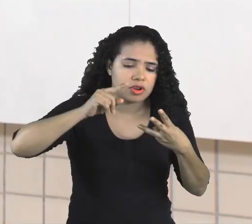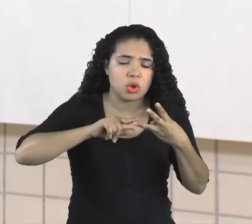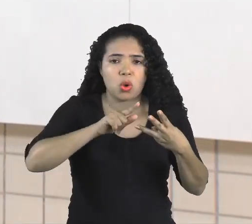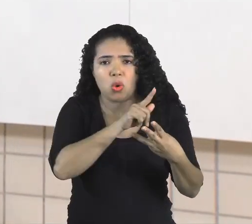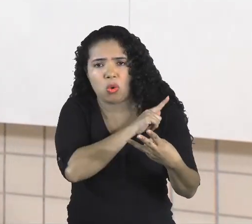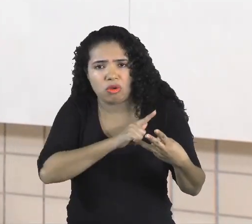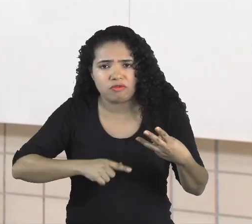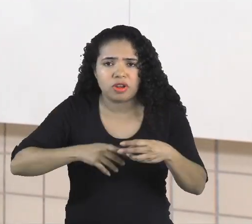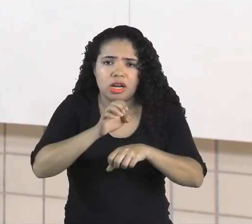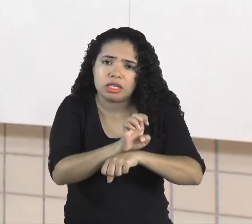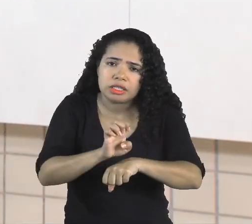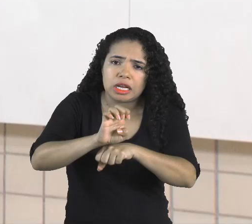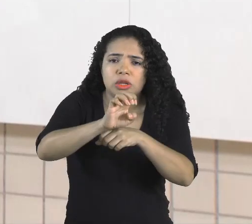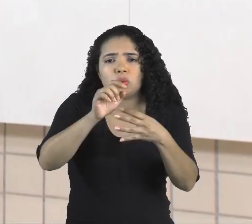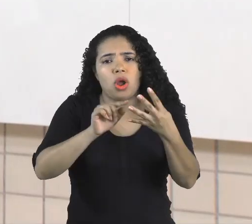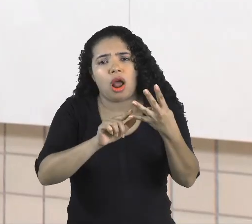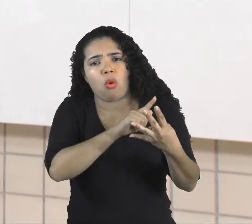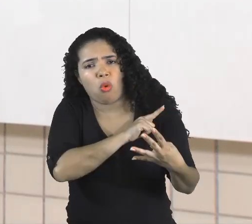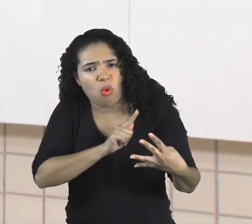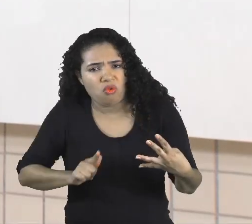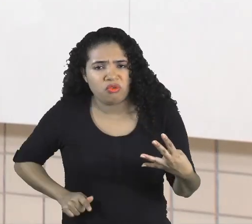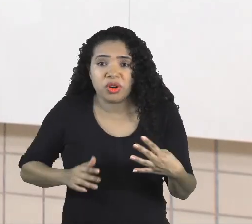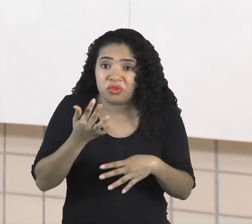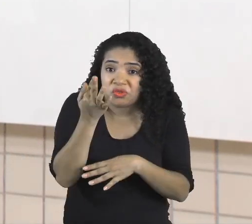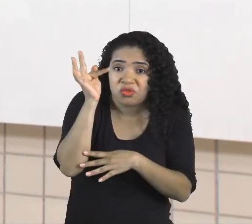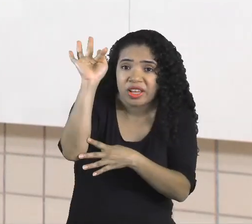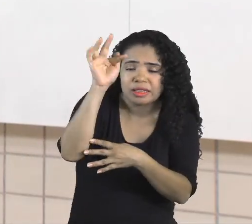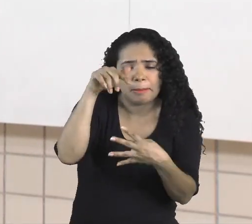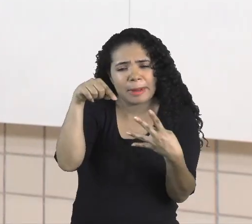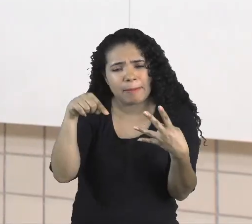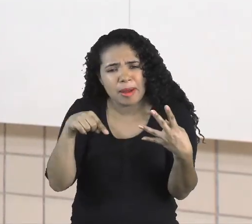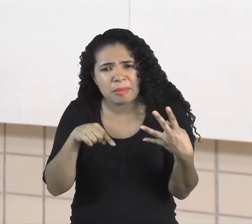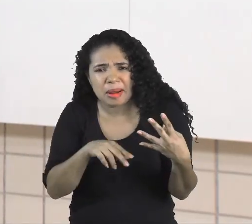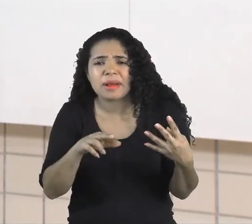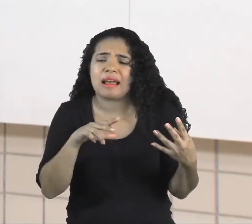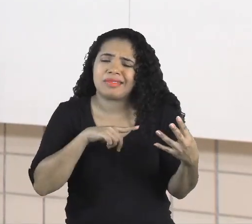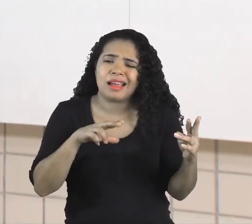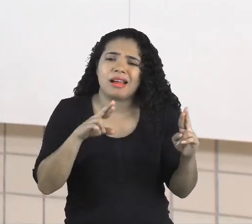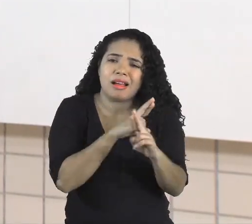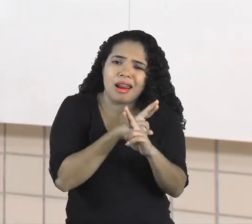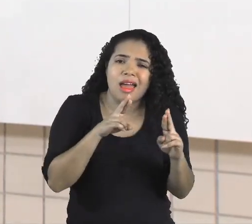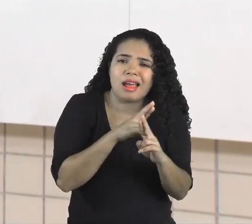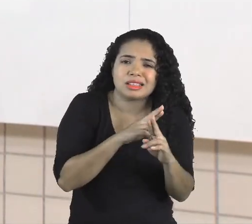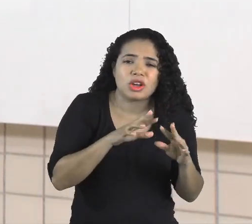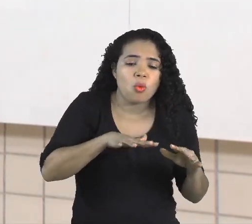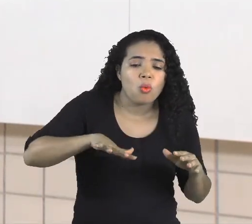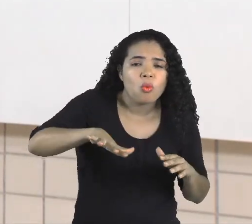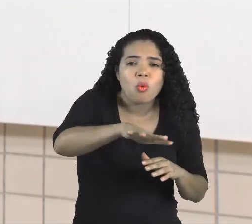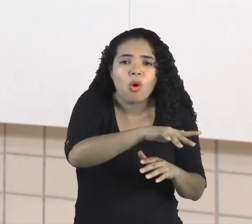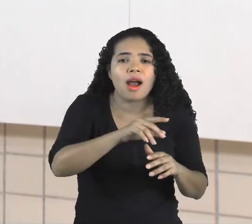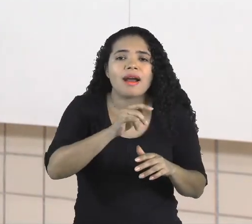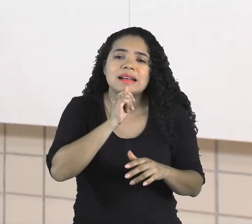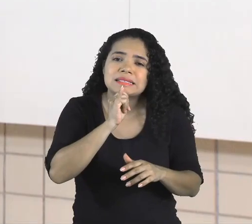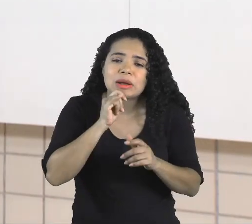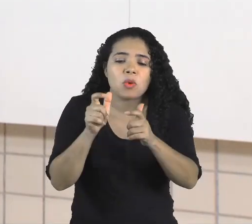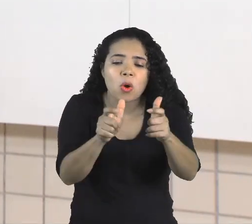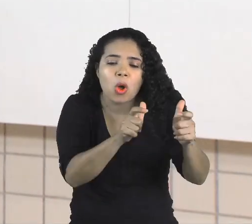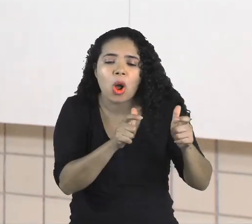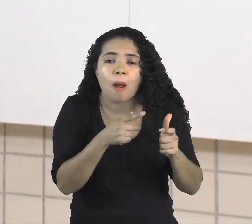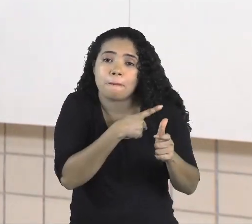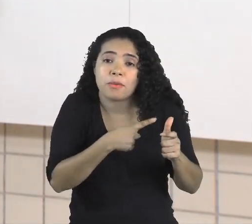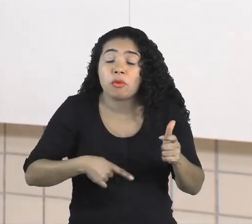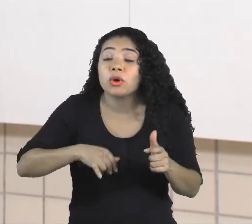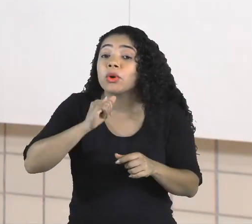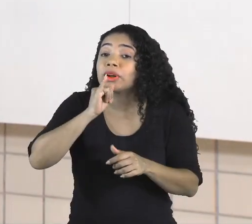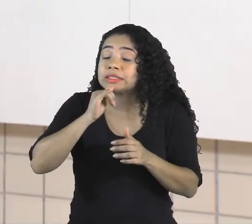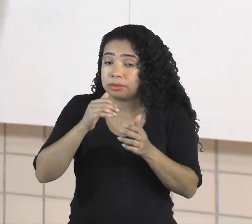ou federal, certo? E pertence à população. São exemplos de espaços públicos. Vou te dar uns exemplos